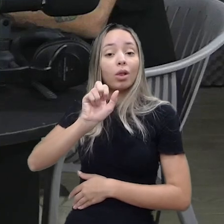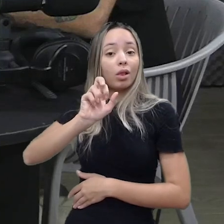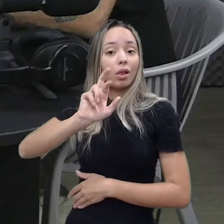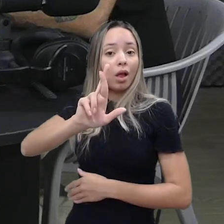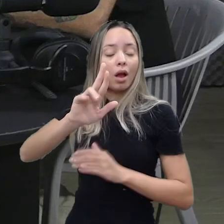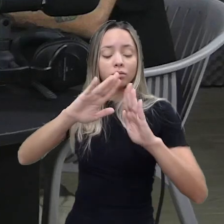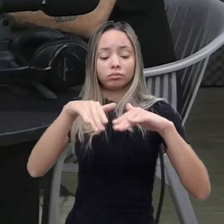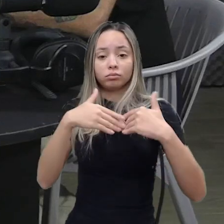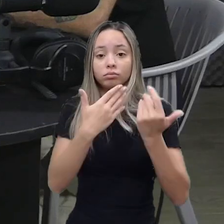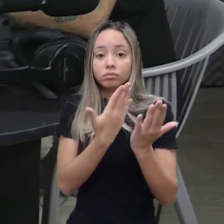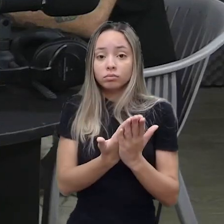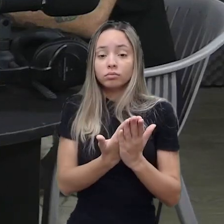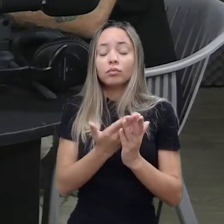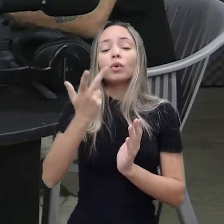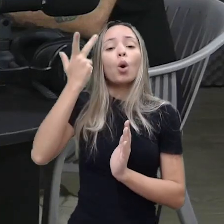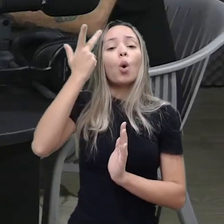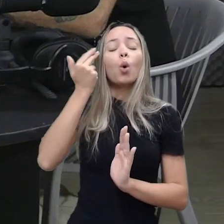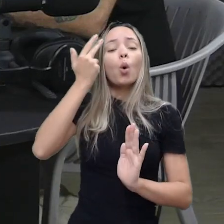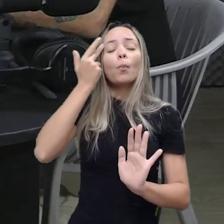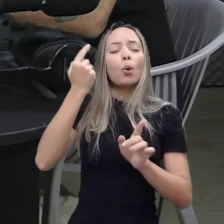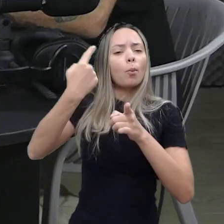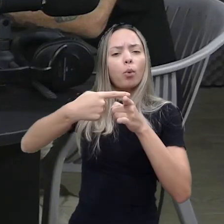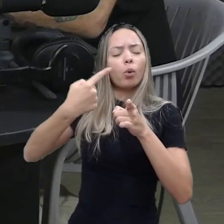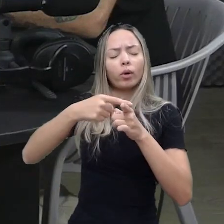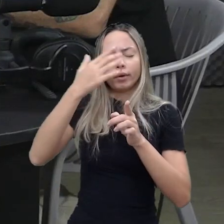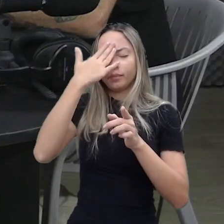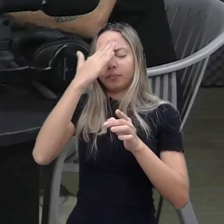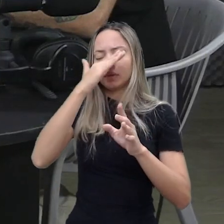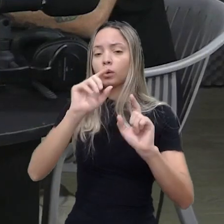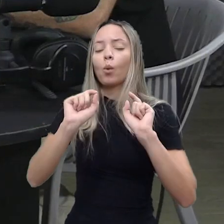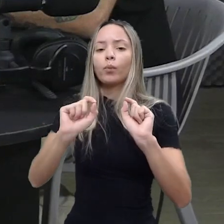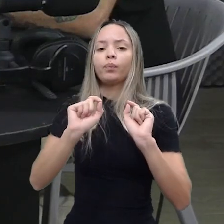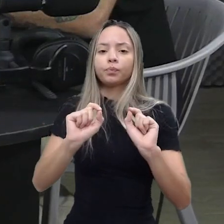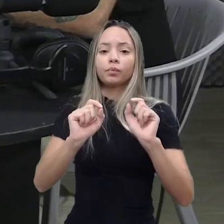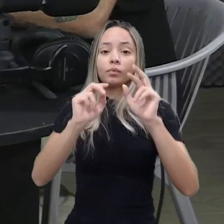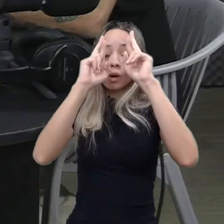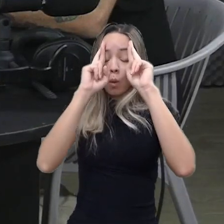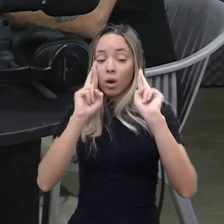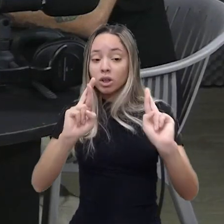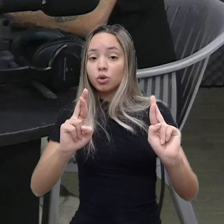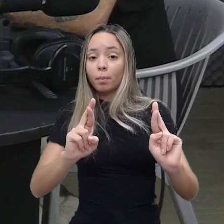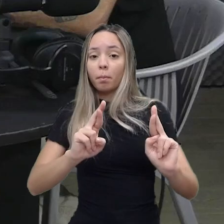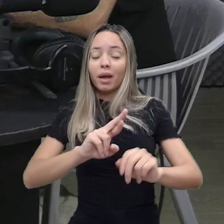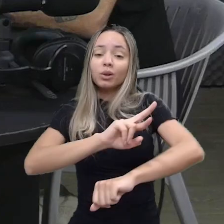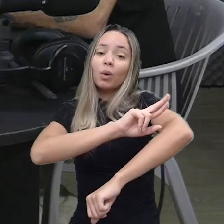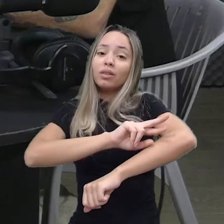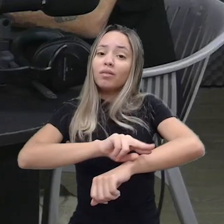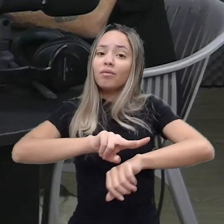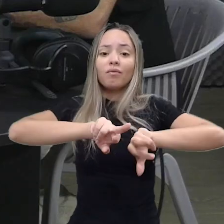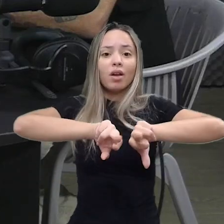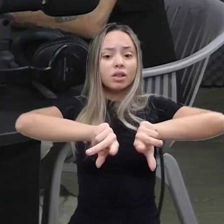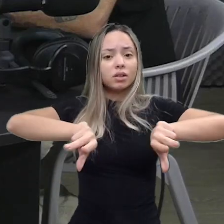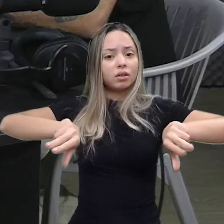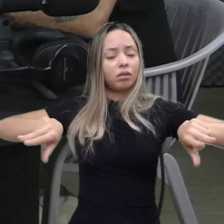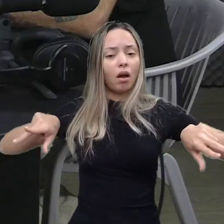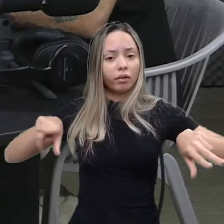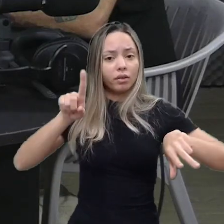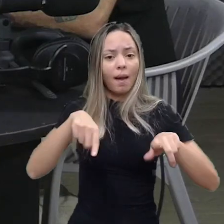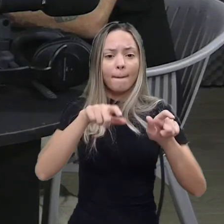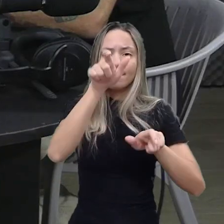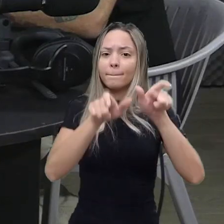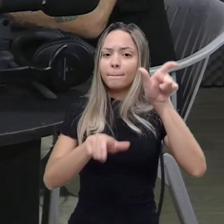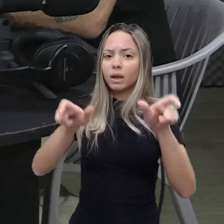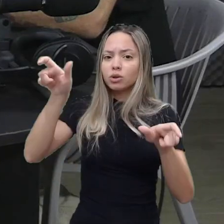quê? Porque entendeu-se que, primeiro, o respeito à diversidade. Segundo, são pessoas